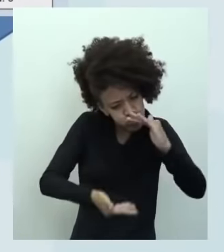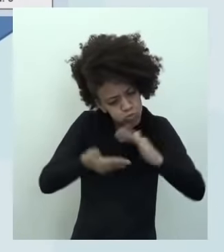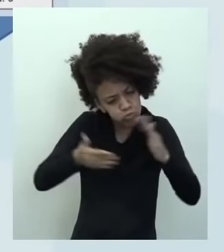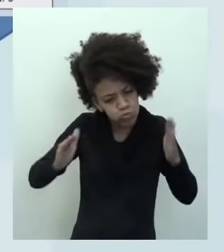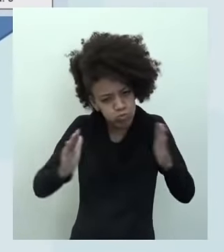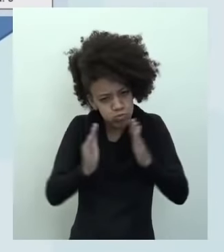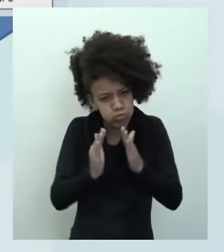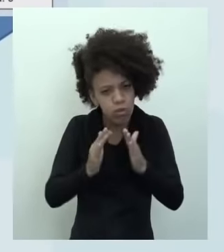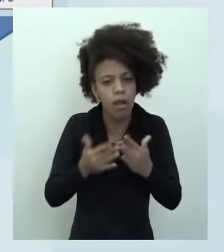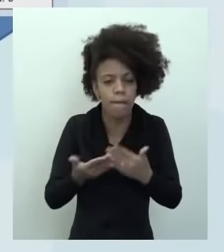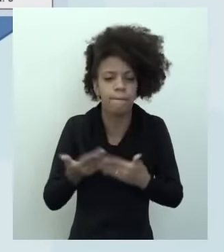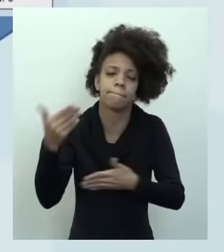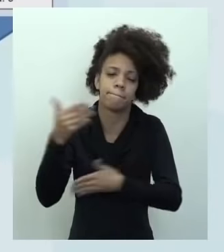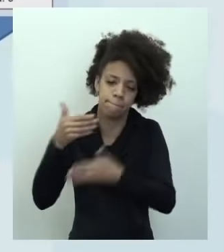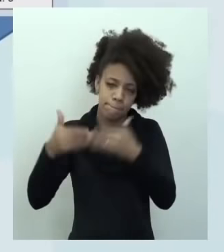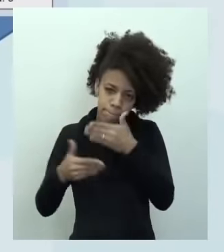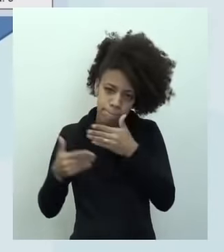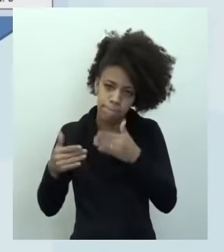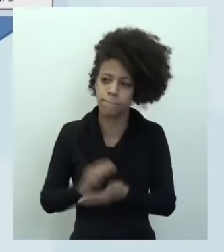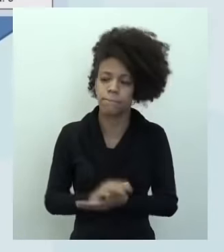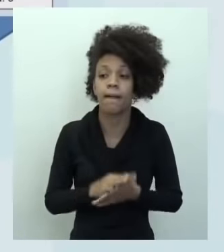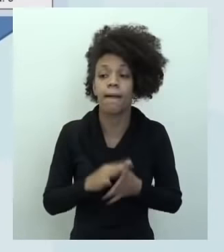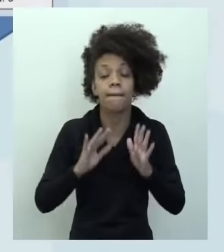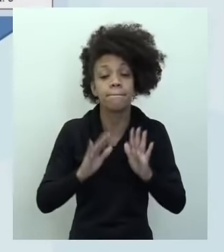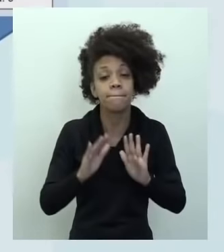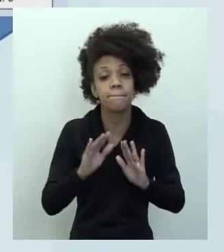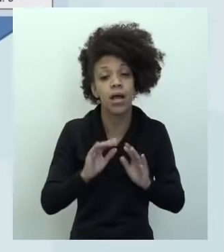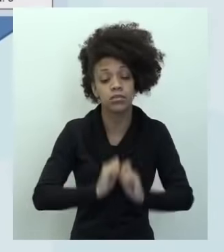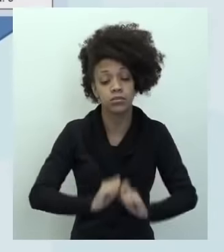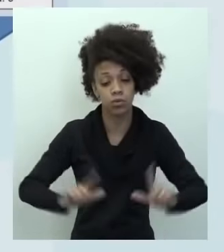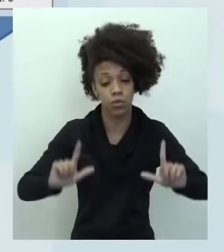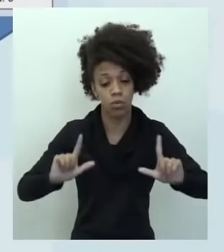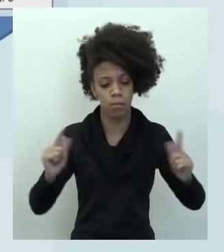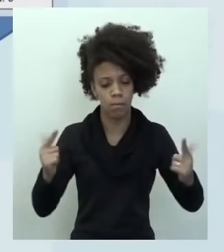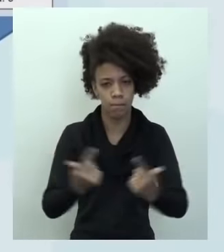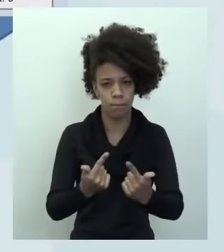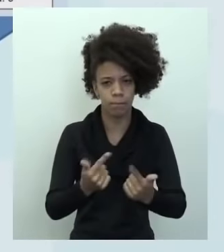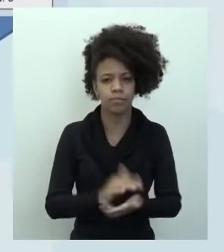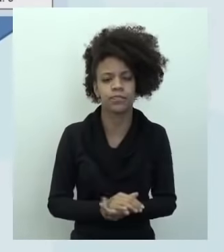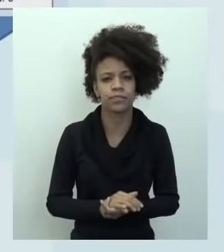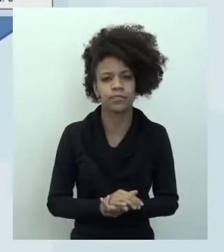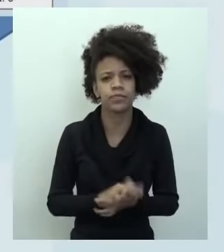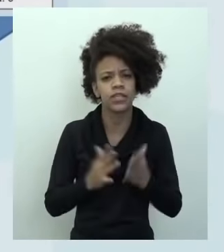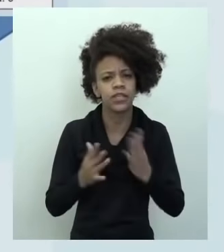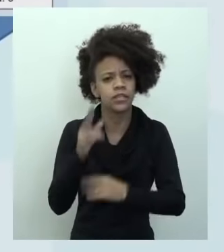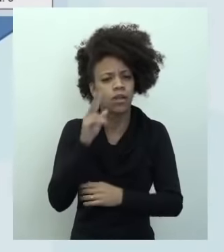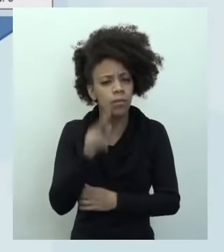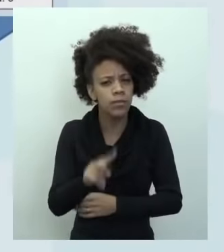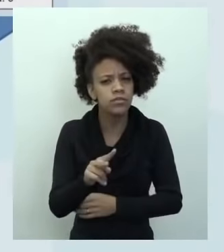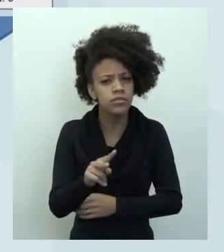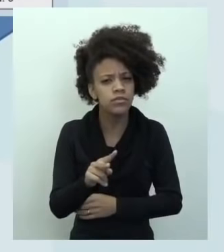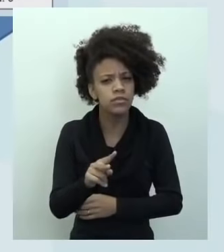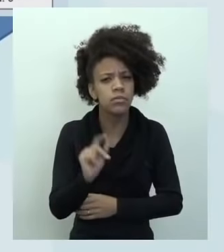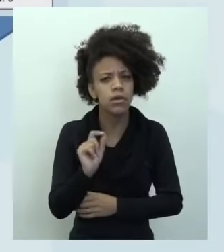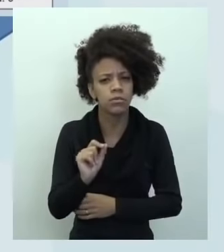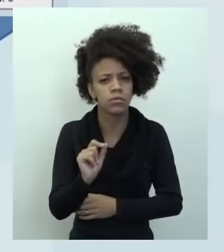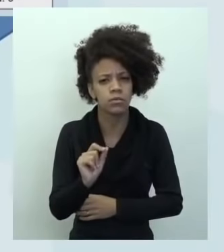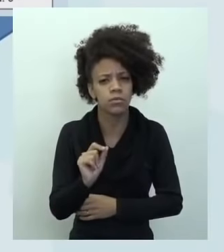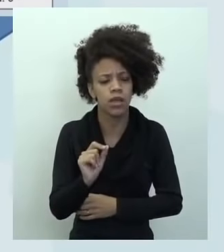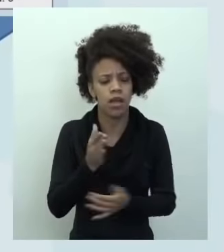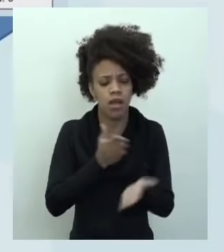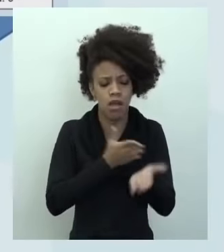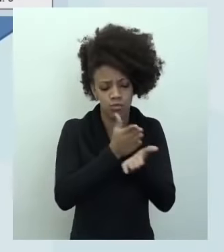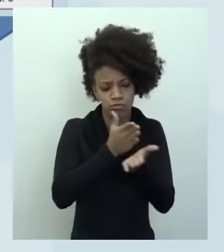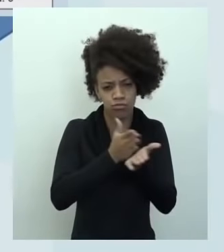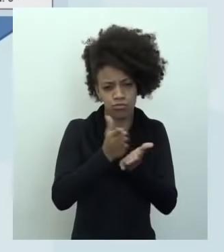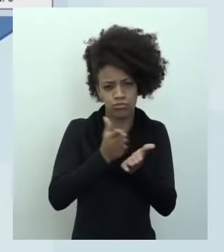slide aí para vocês, né? Mas ele é um mapa, né, bem extenso. Então, ó, reparem que ele traz a direção,